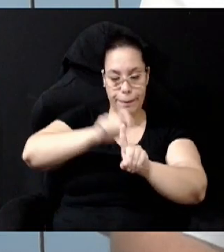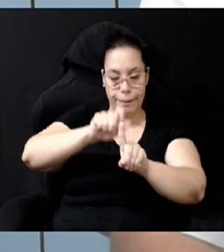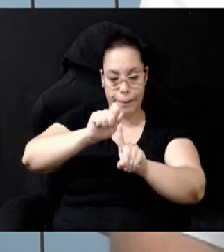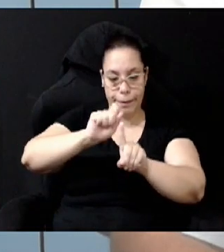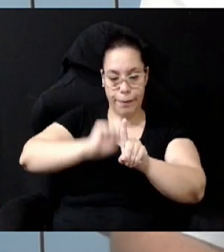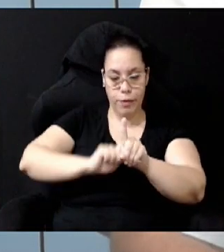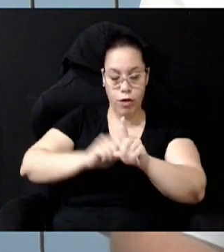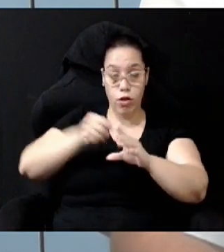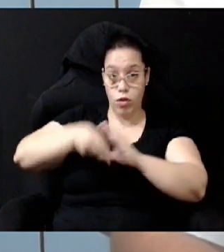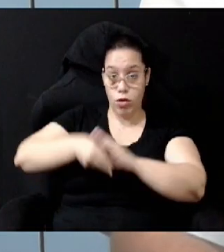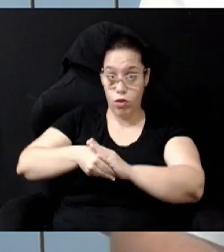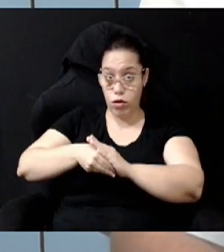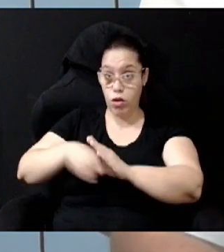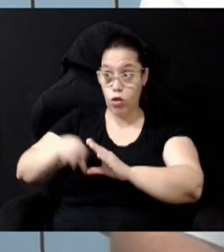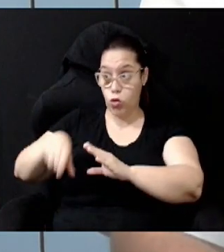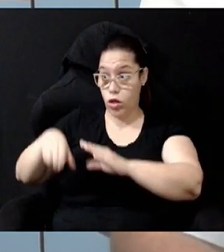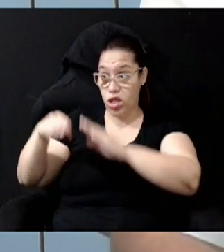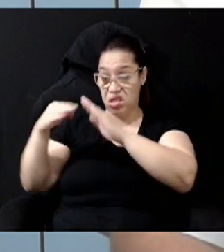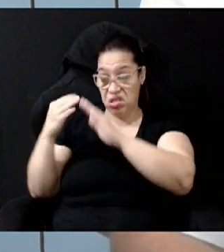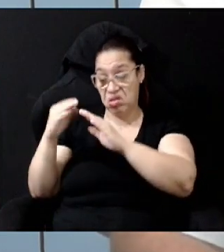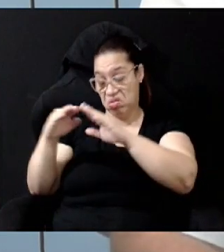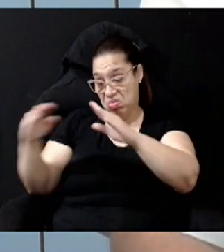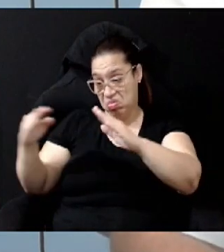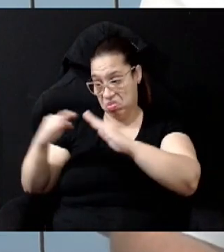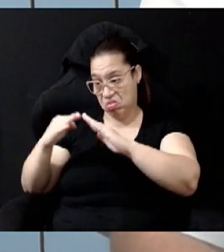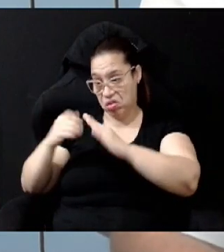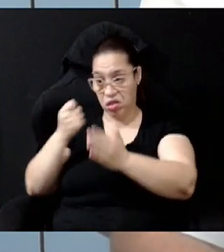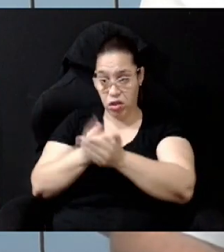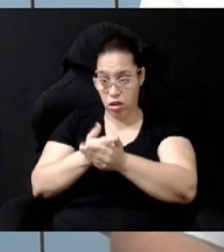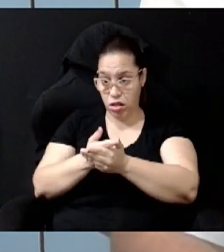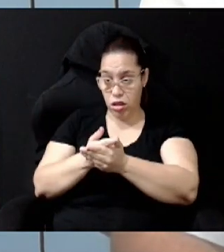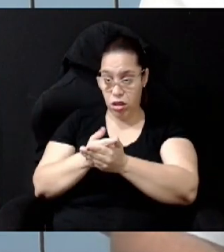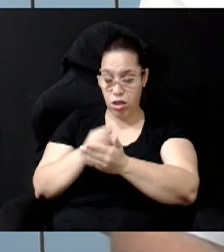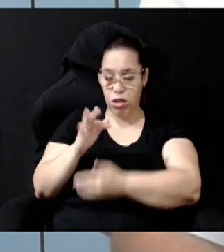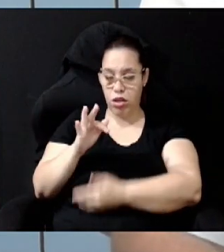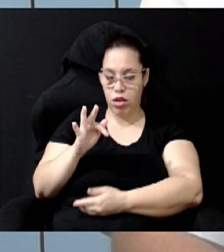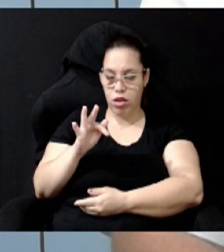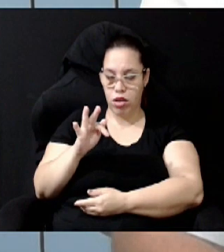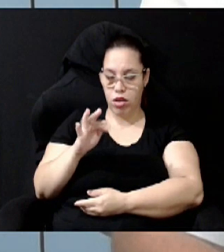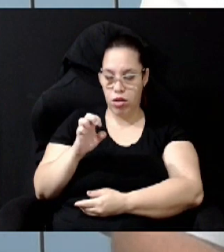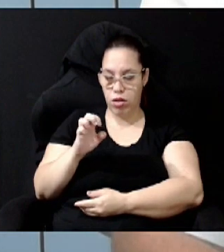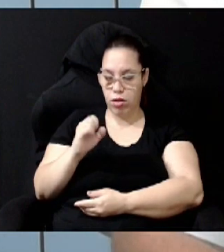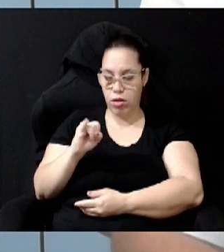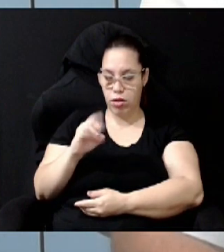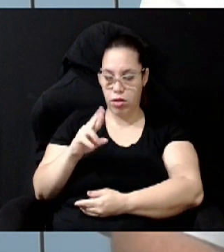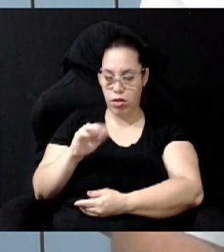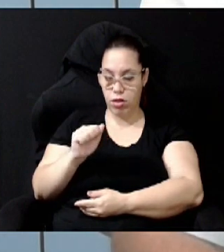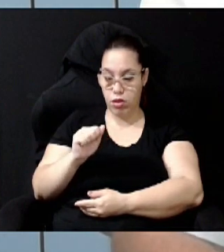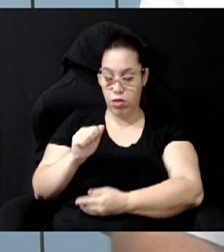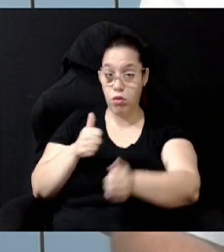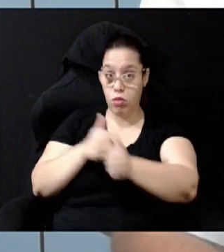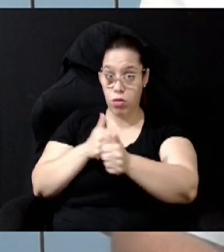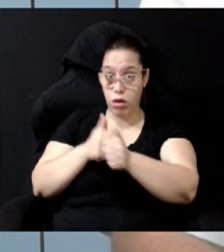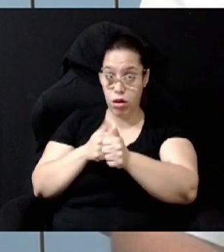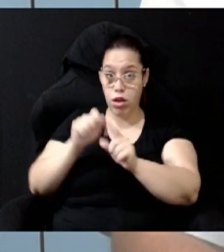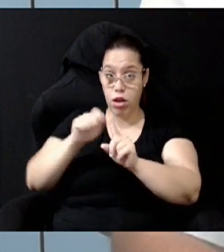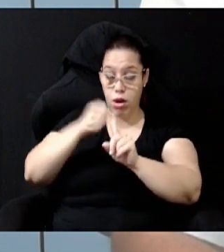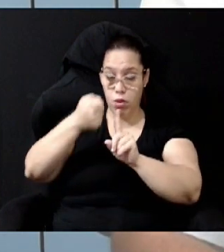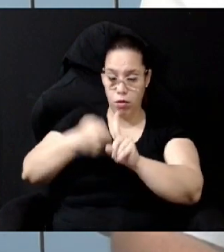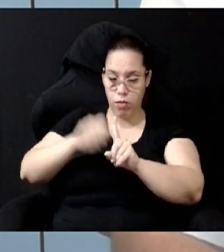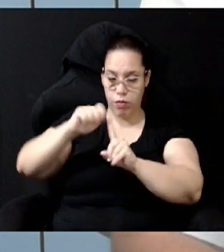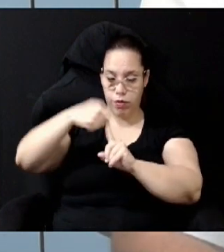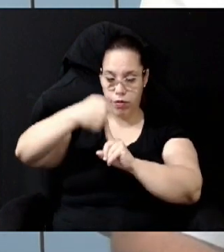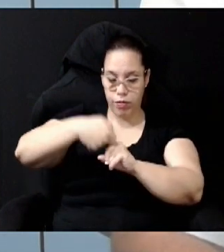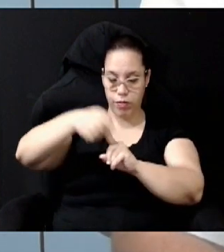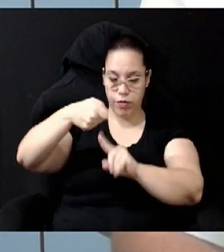seu quintal ou compra ali na feira orgânica, tal, no pequeno produtor aqui próximo, a banana, a maioria da banana